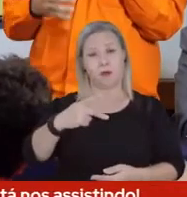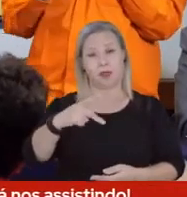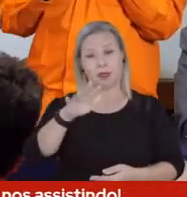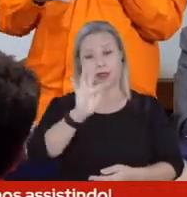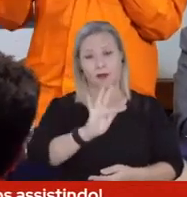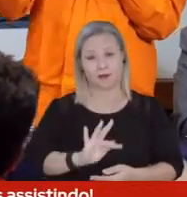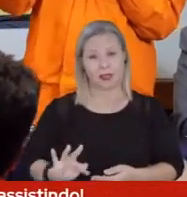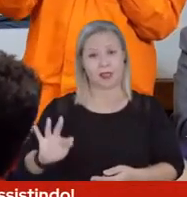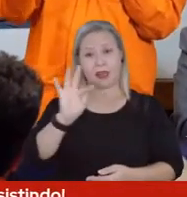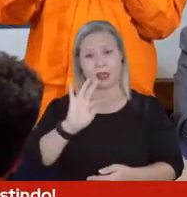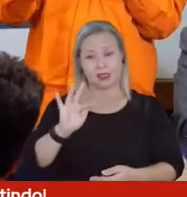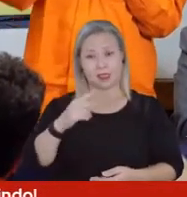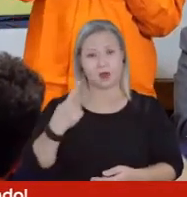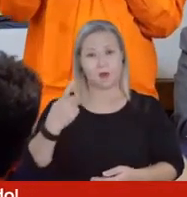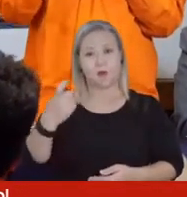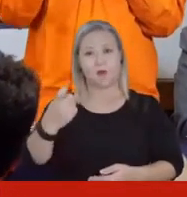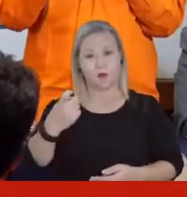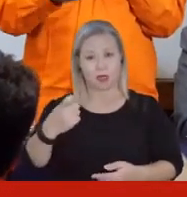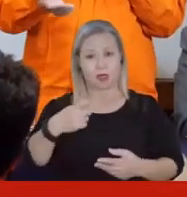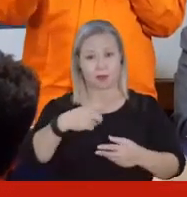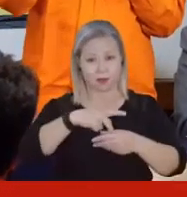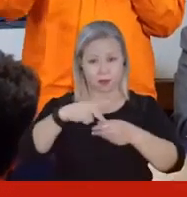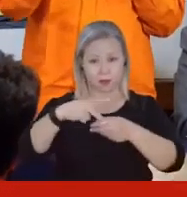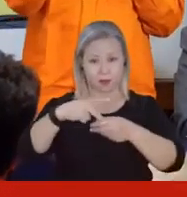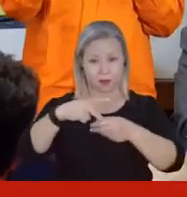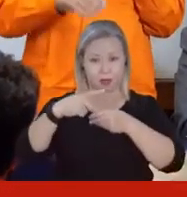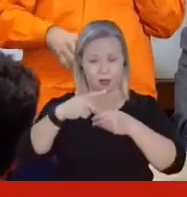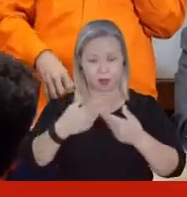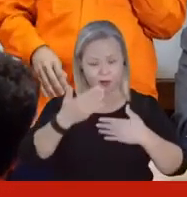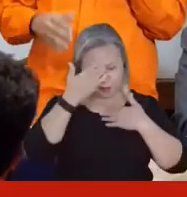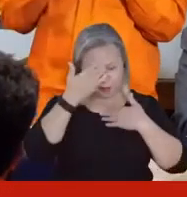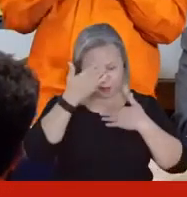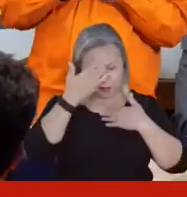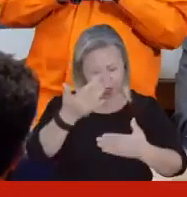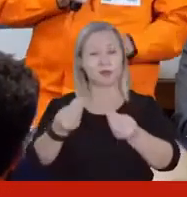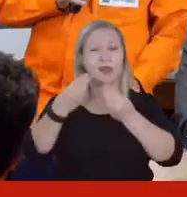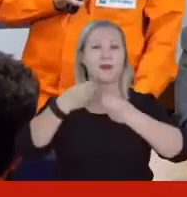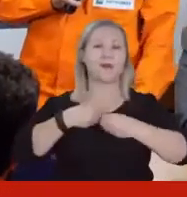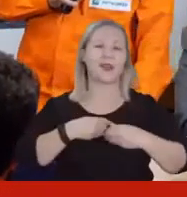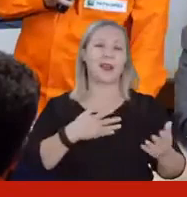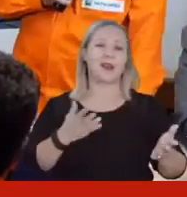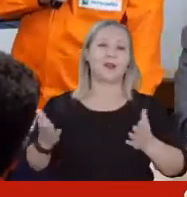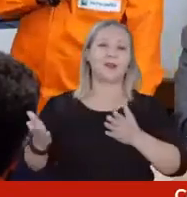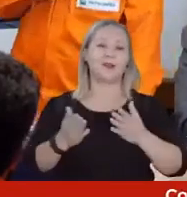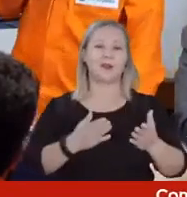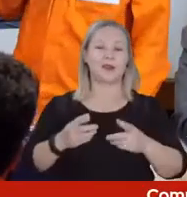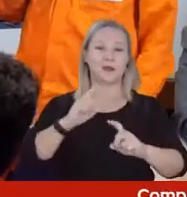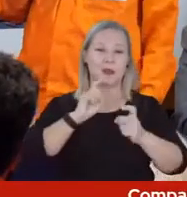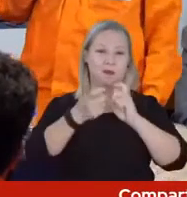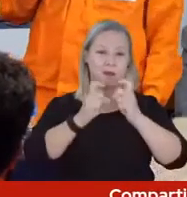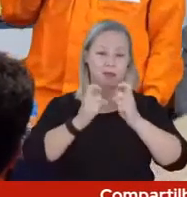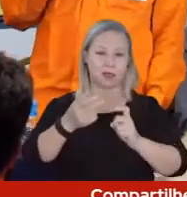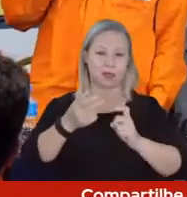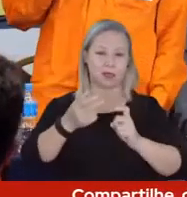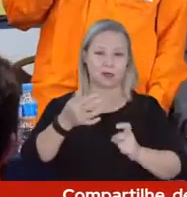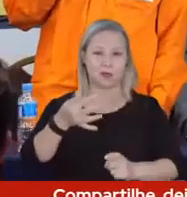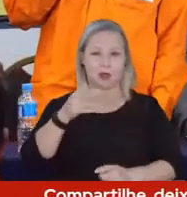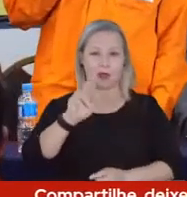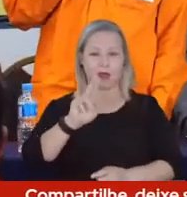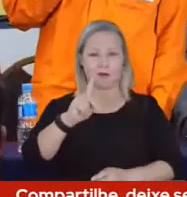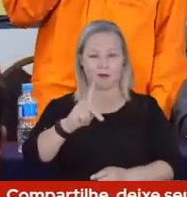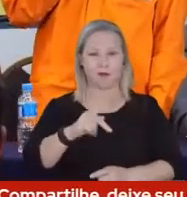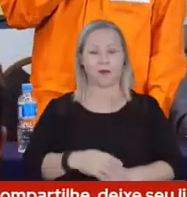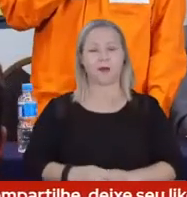vocês por tudo que vocês me deram durante a minha gestão na FUP. Dizer que no